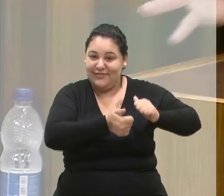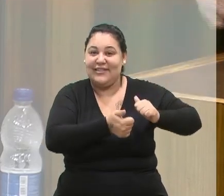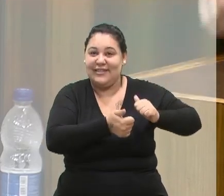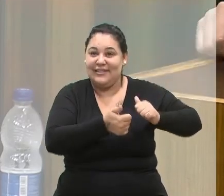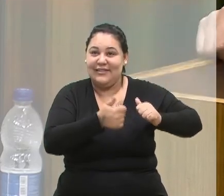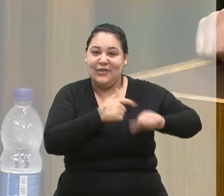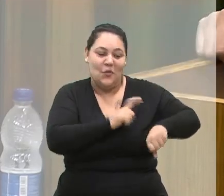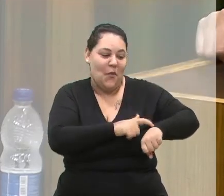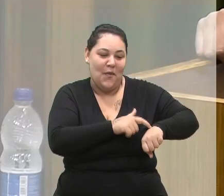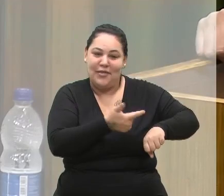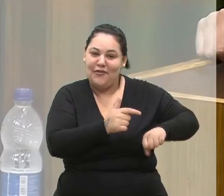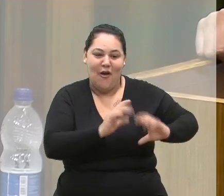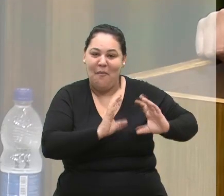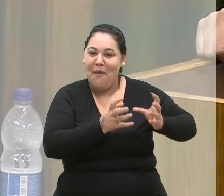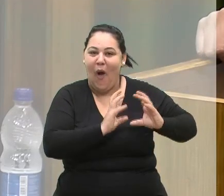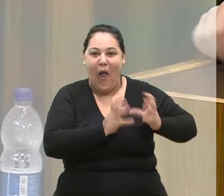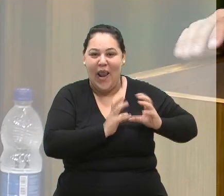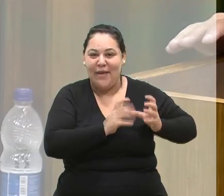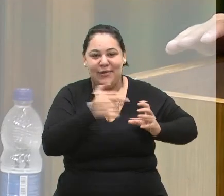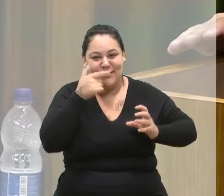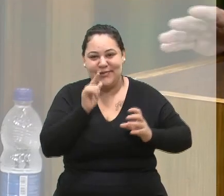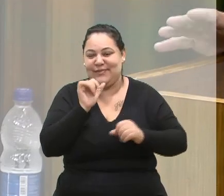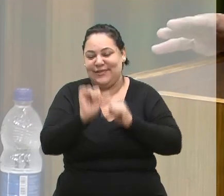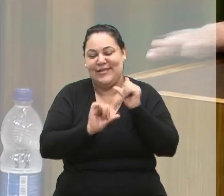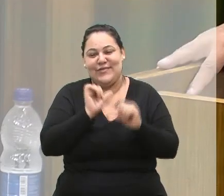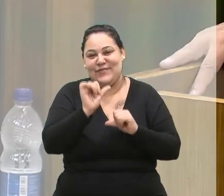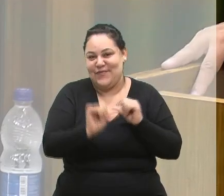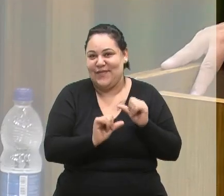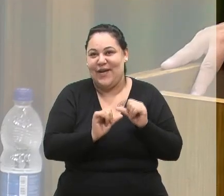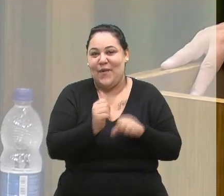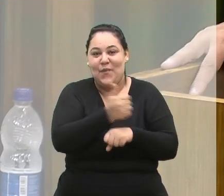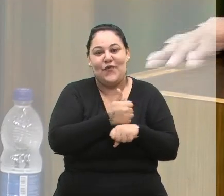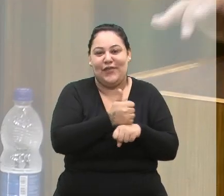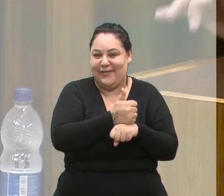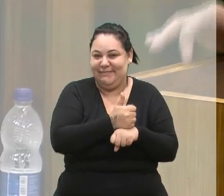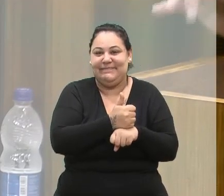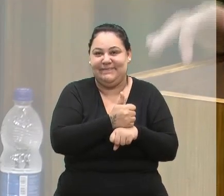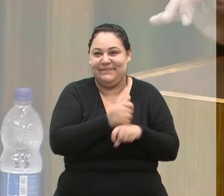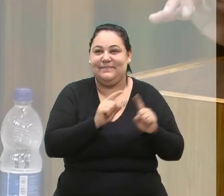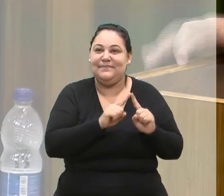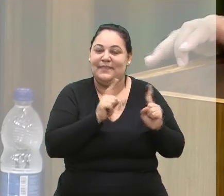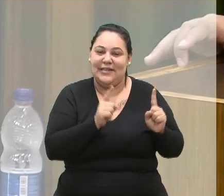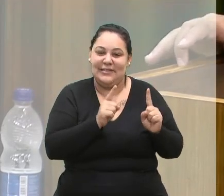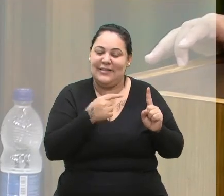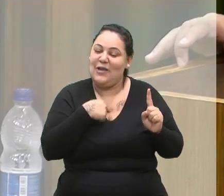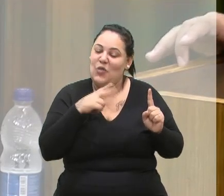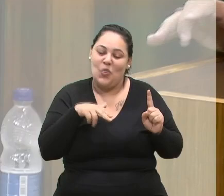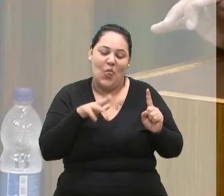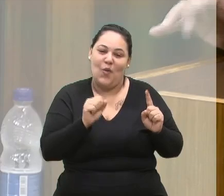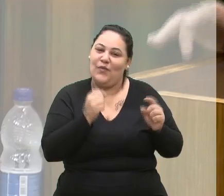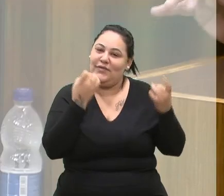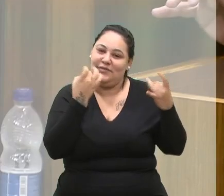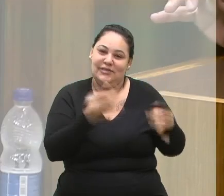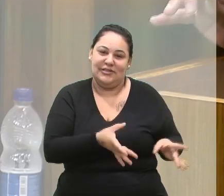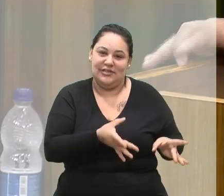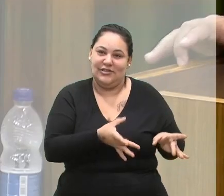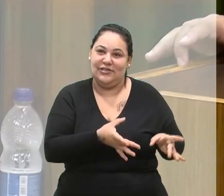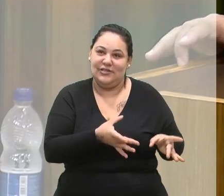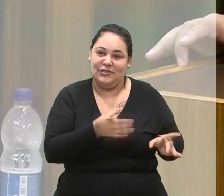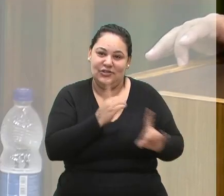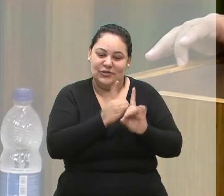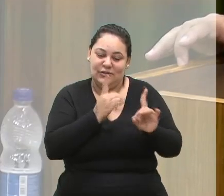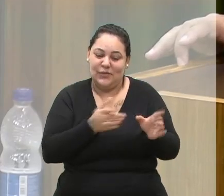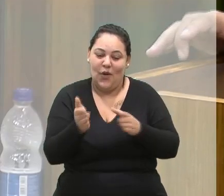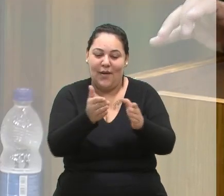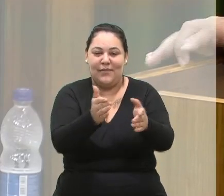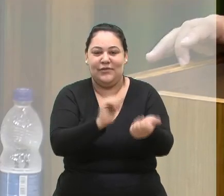tinha bola suficiente para me tornar atleta de futebol profissional. Mas jamais desisti de buscar meu caminho no